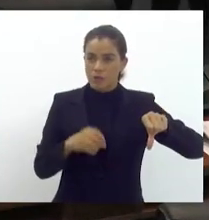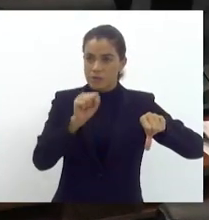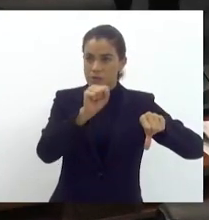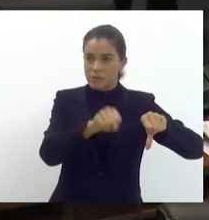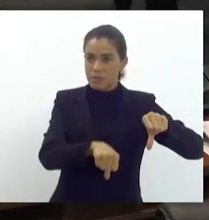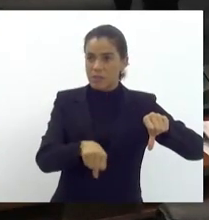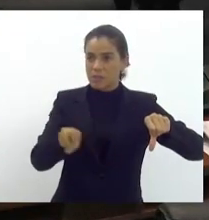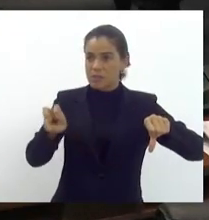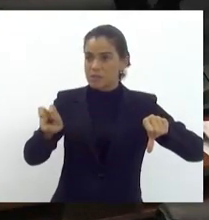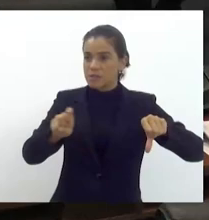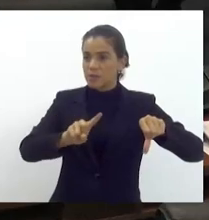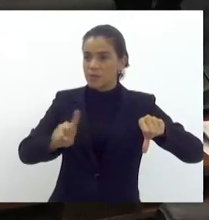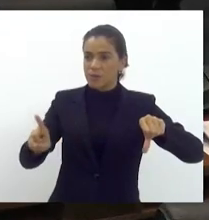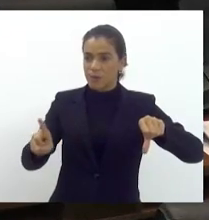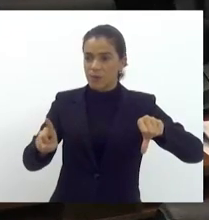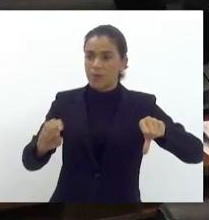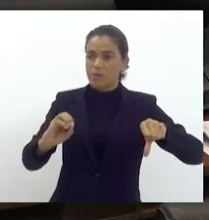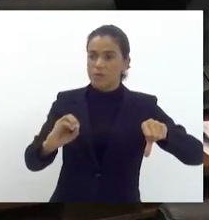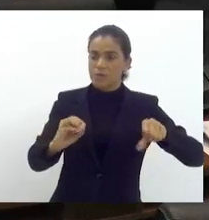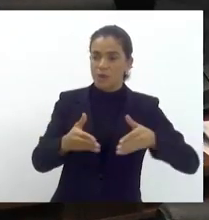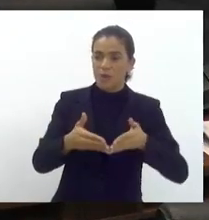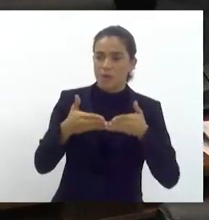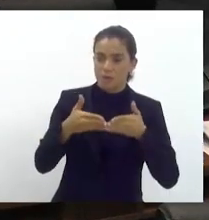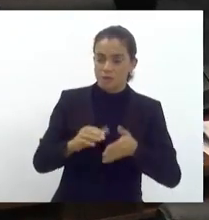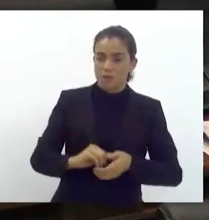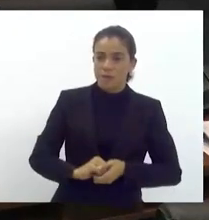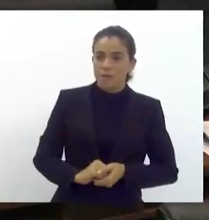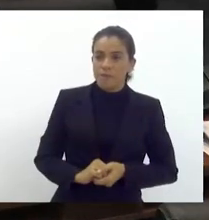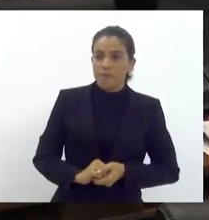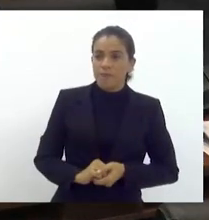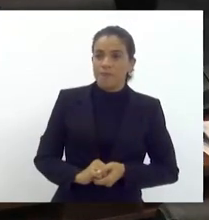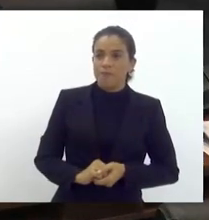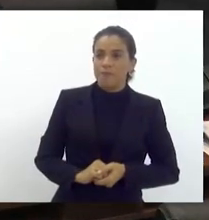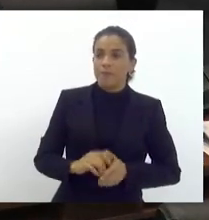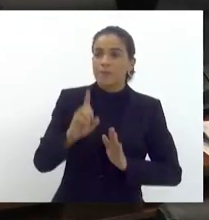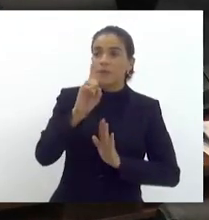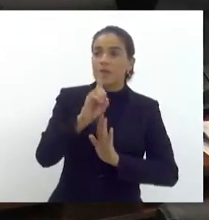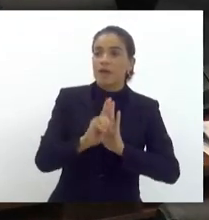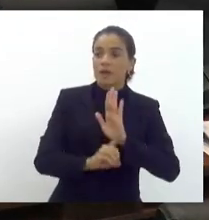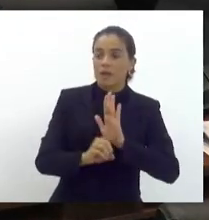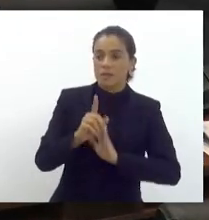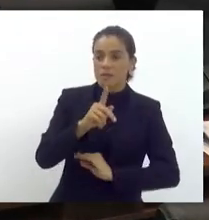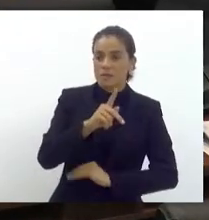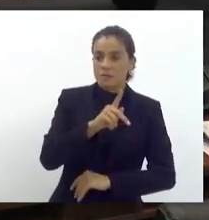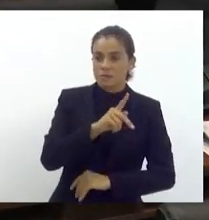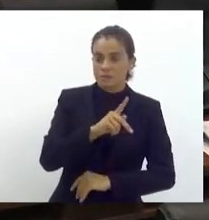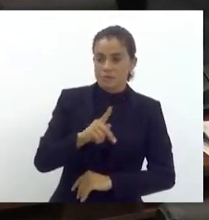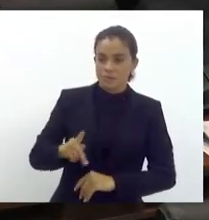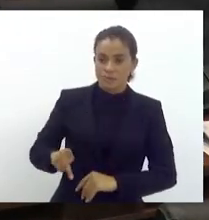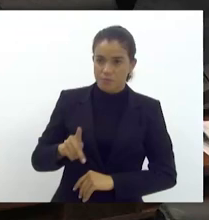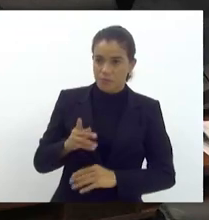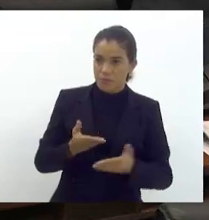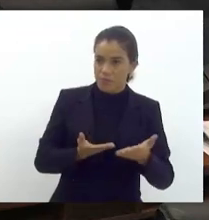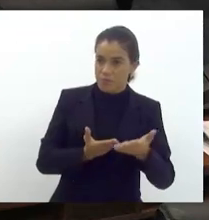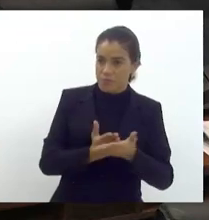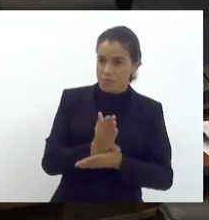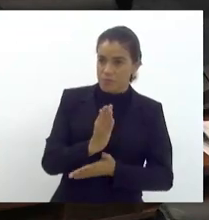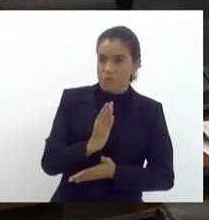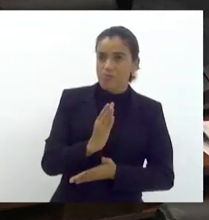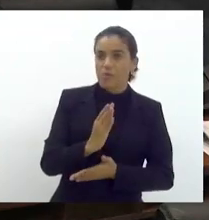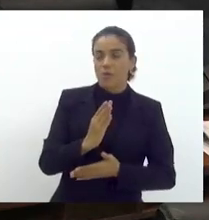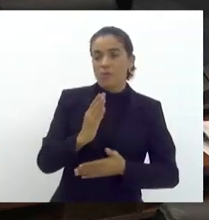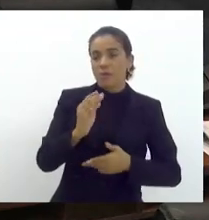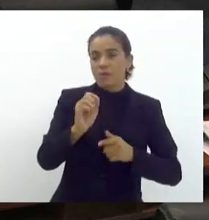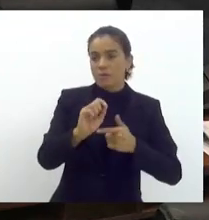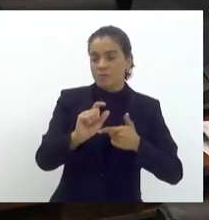5 não 0 abstenção o projeto foi aprovado salvos